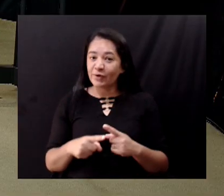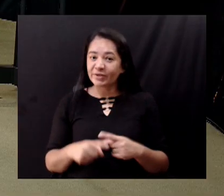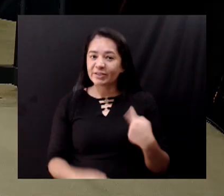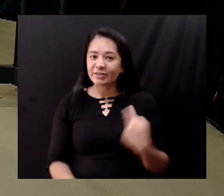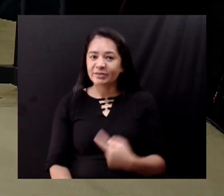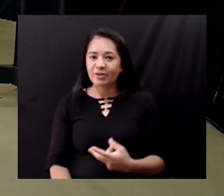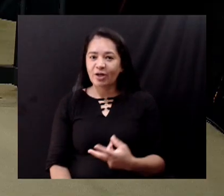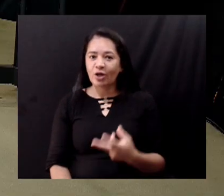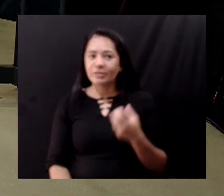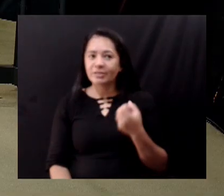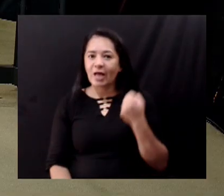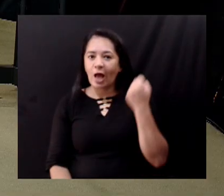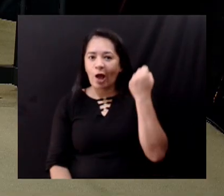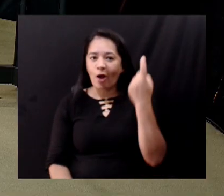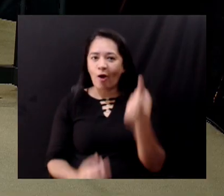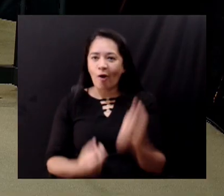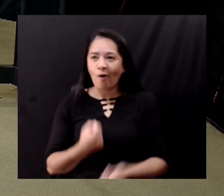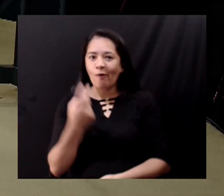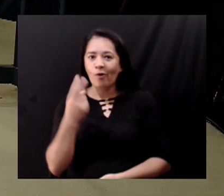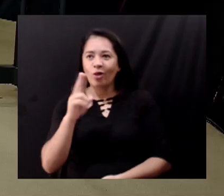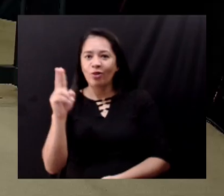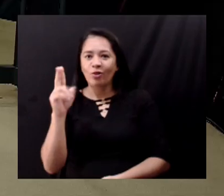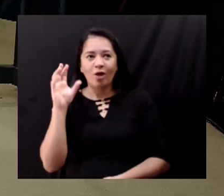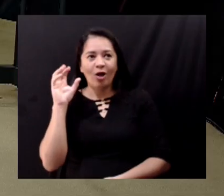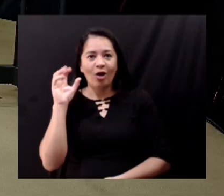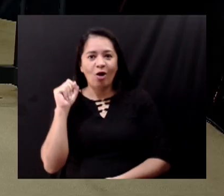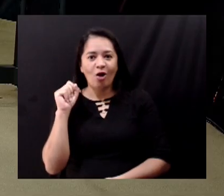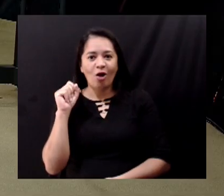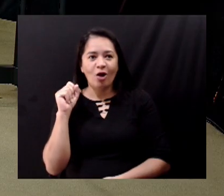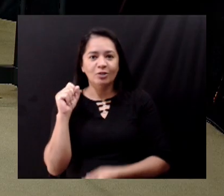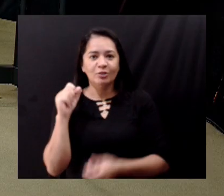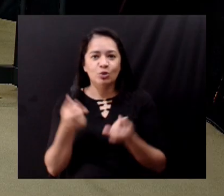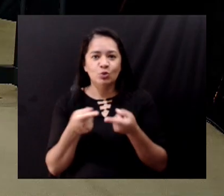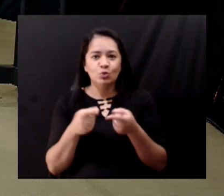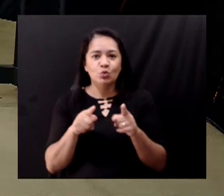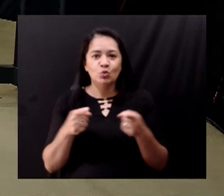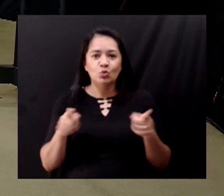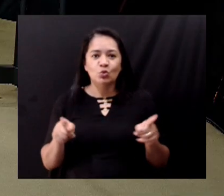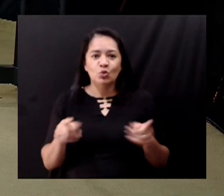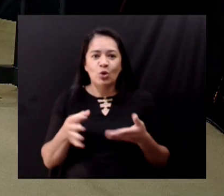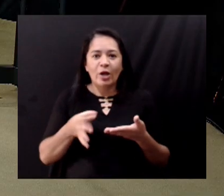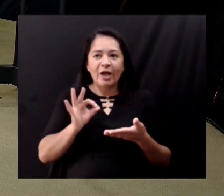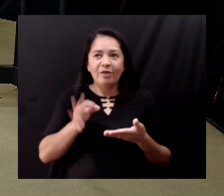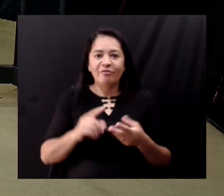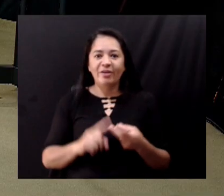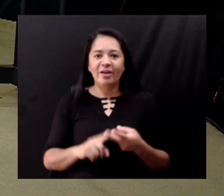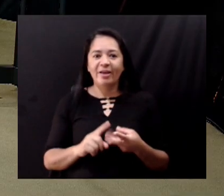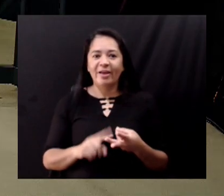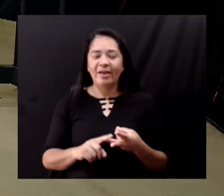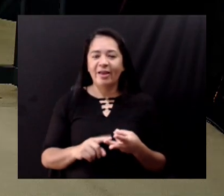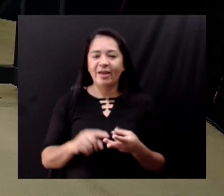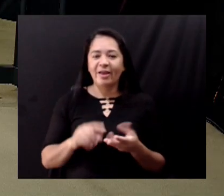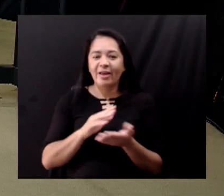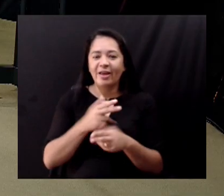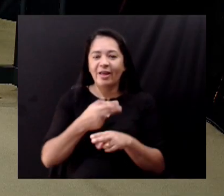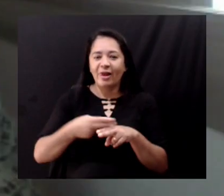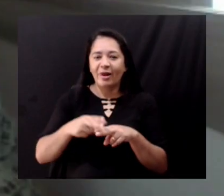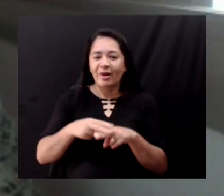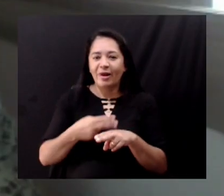palavras maravilhosas como brigadeiro, churrasco, café, né? E aí a gente começa a salivar. O que que é isso?